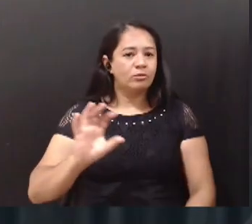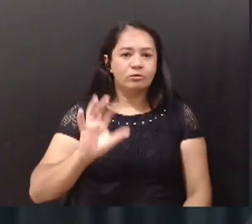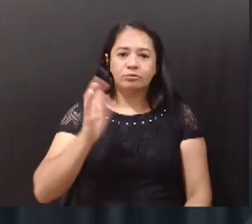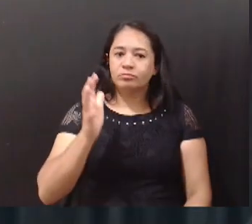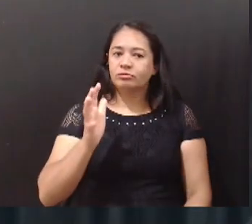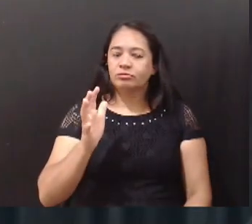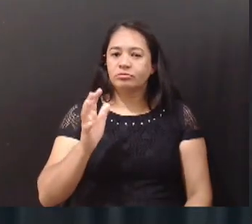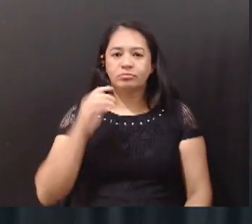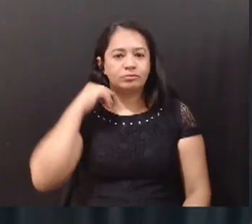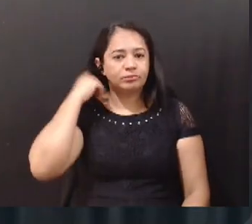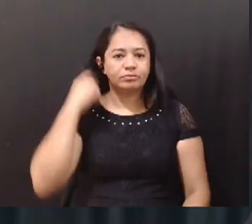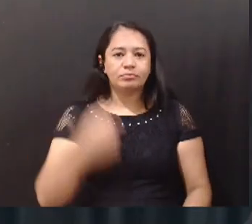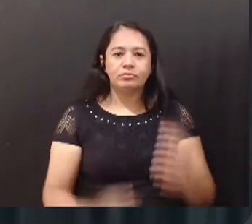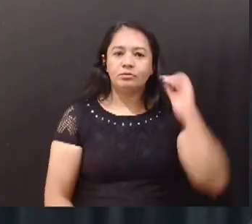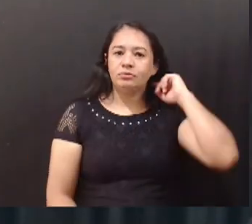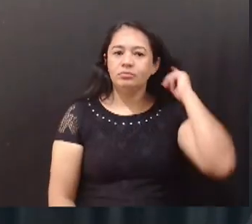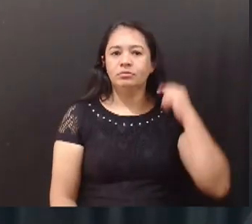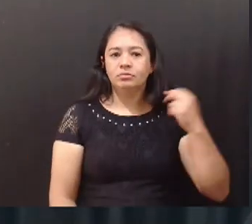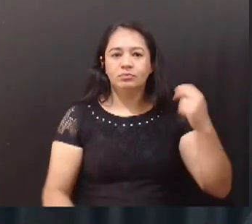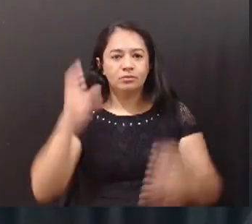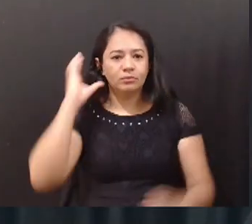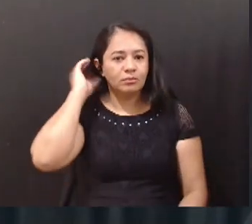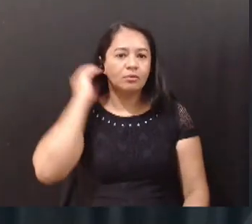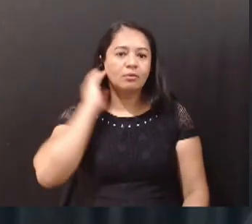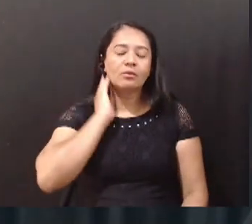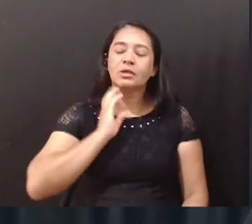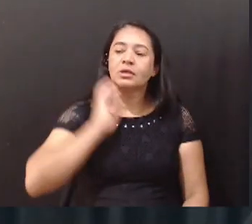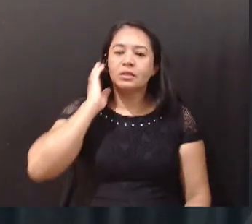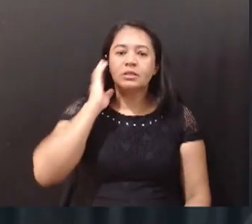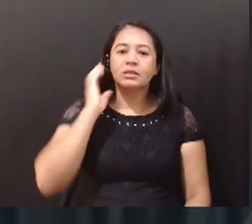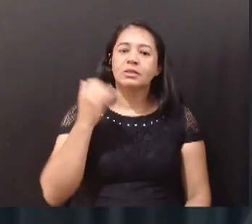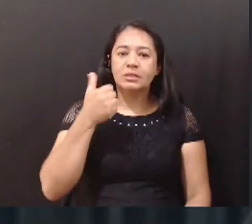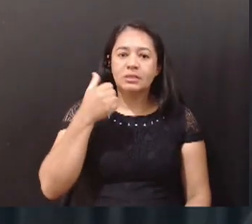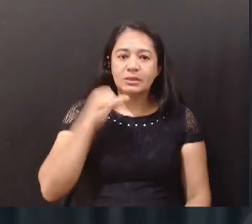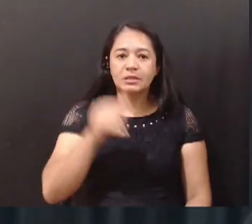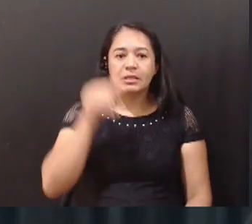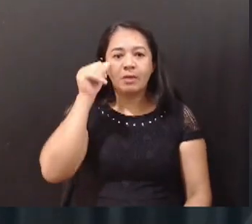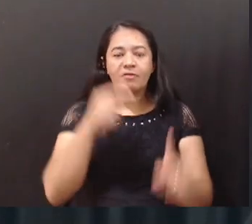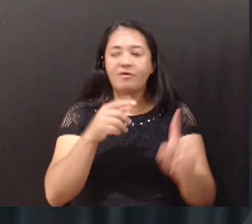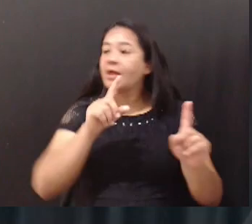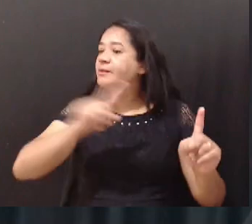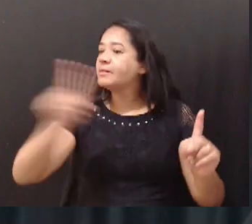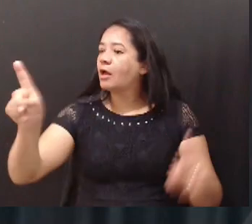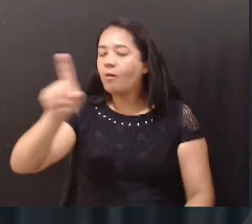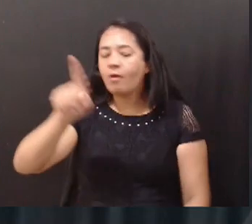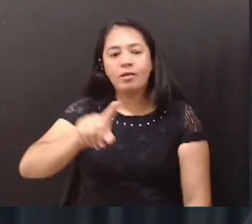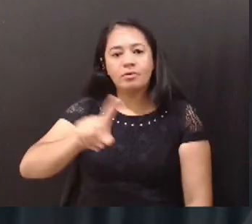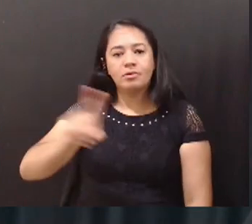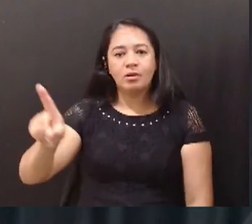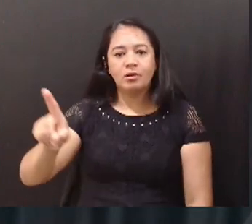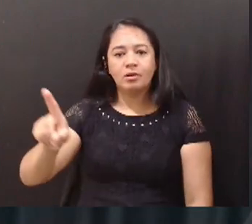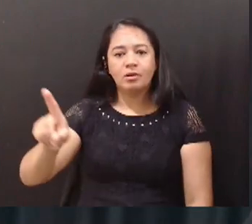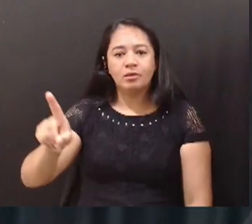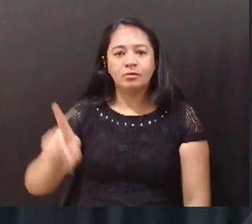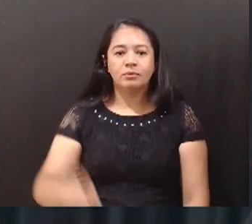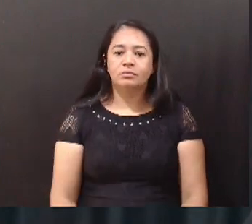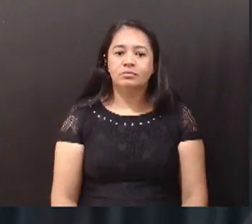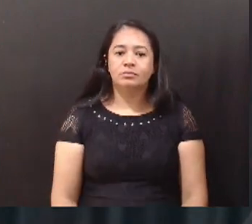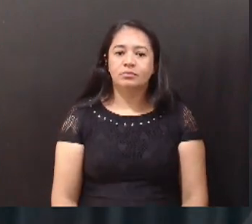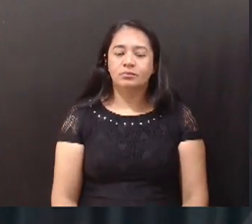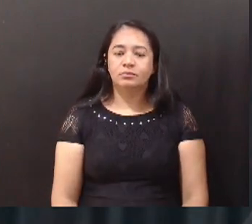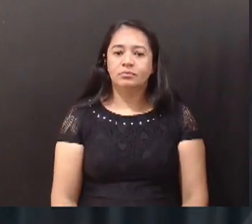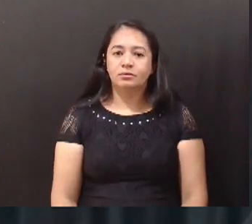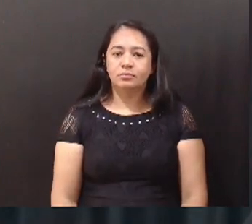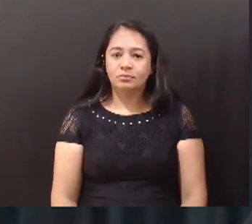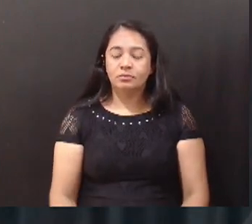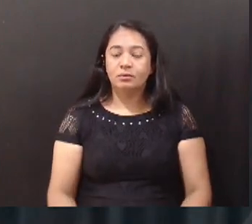nua na frente de um homem, se ela disser não, é não. Então, não há dúvidas de em quem é a responsabilidade. Mas